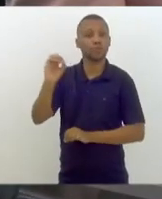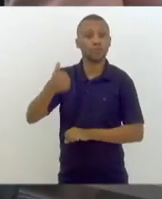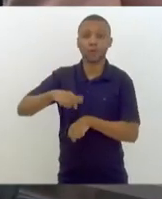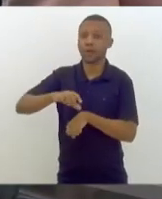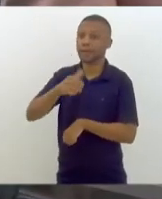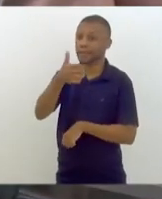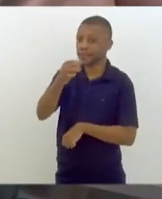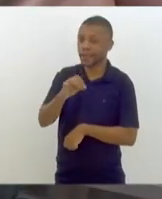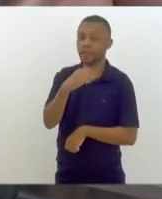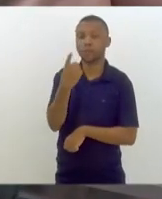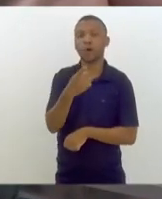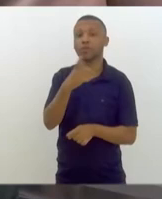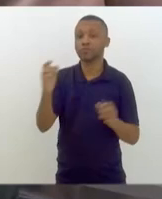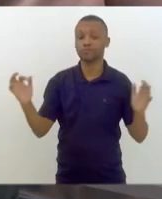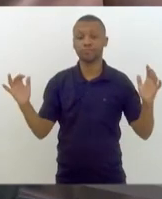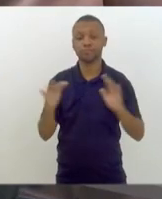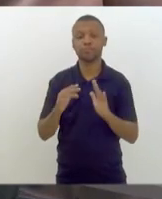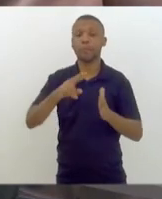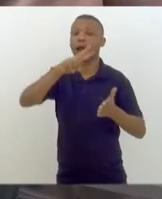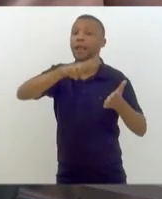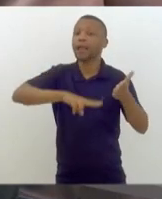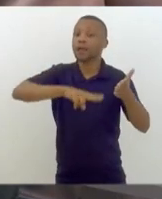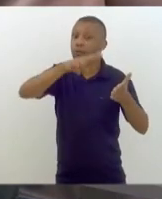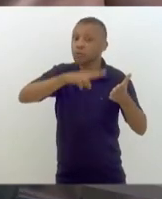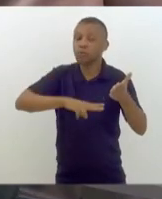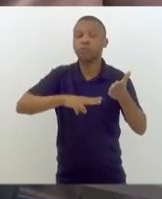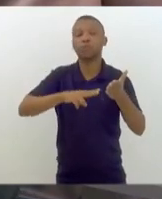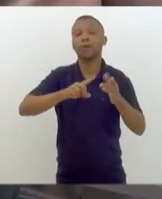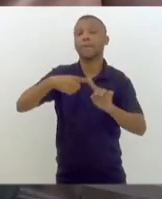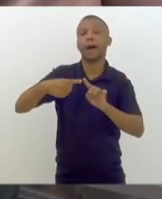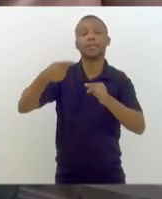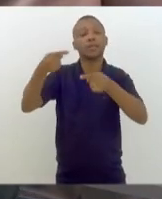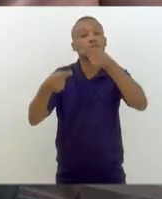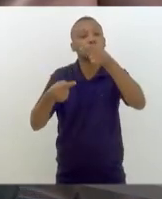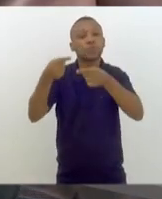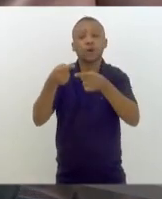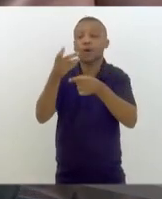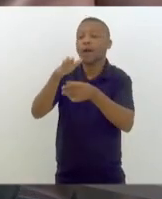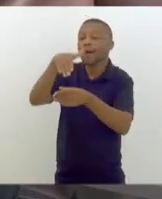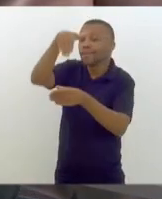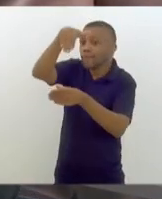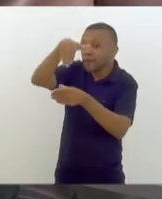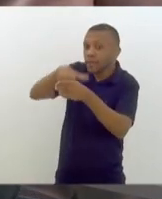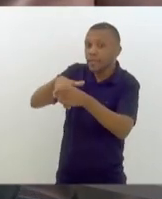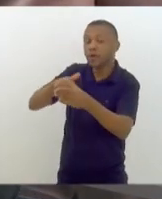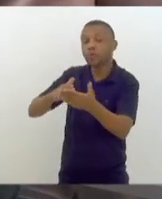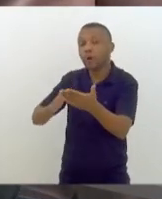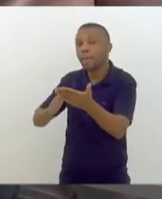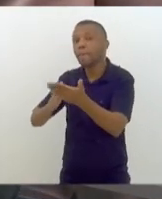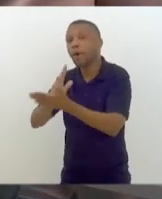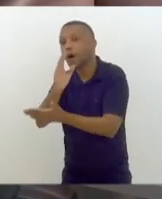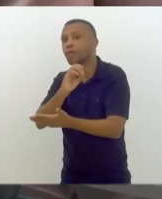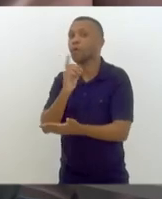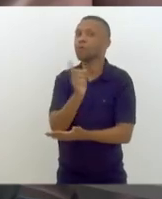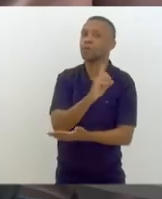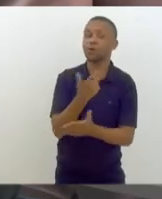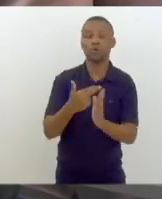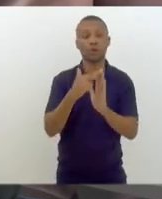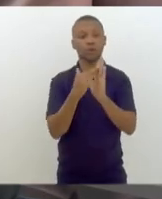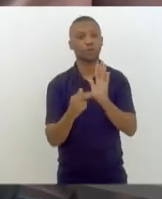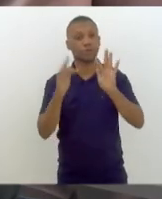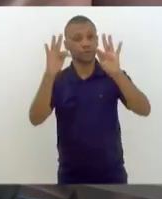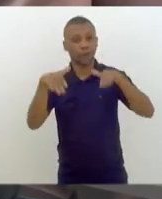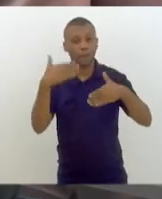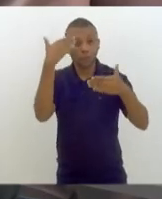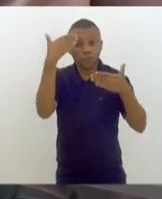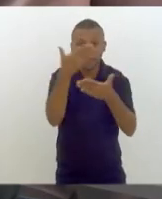a leitura e a discussão e votação do relatório final muito obrigado pela